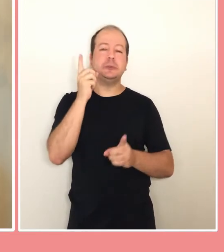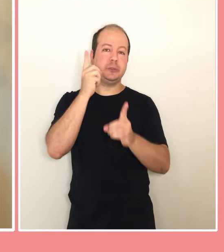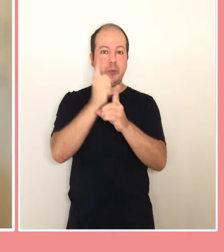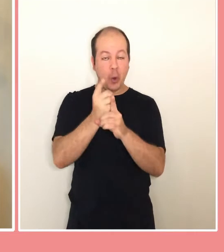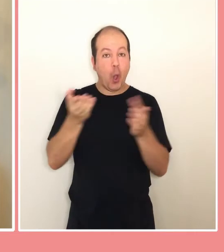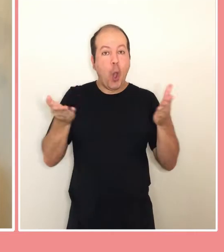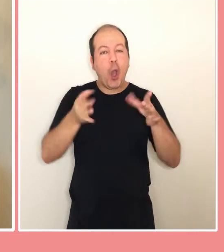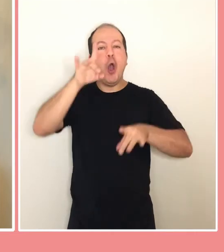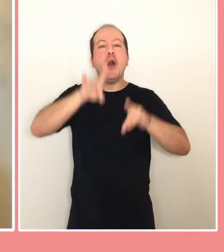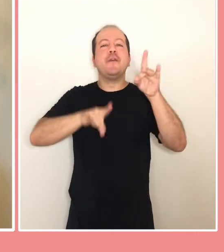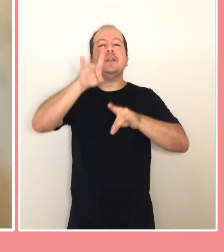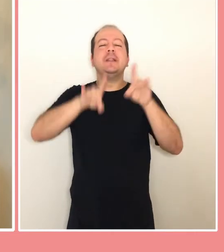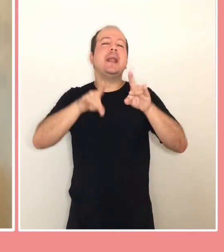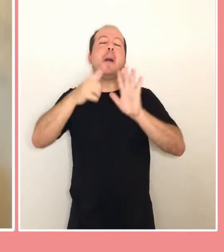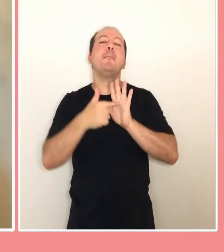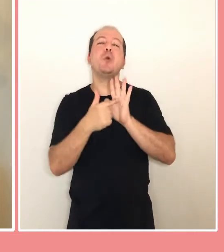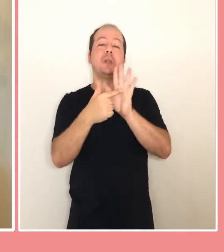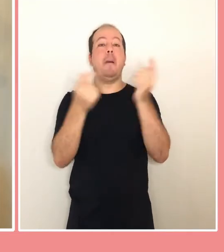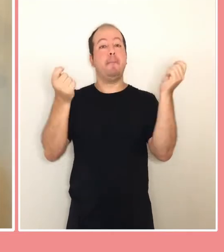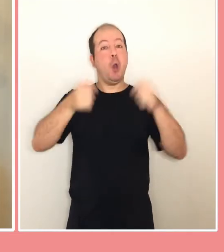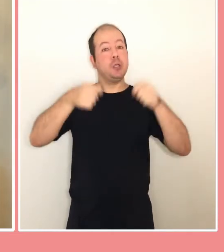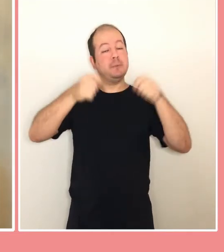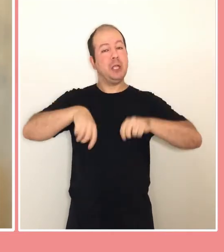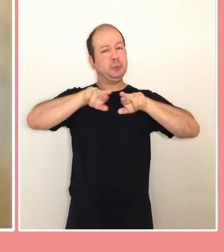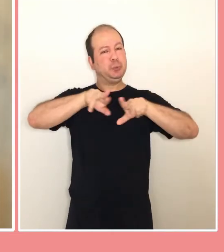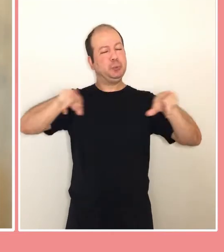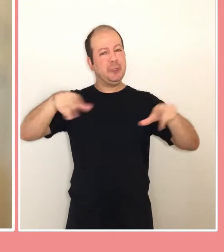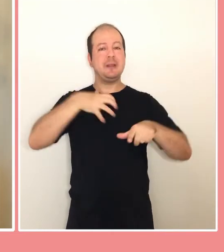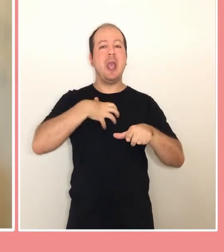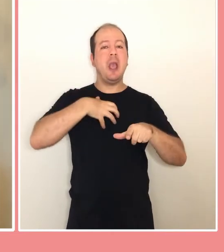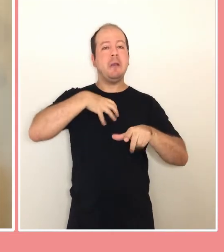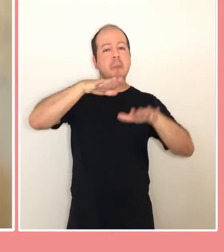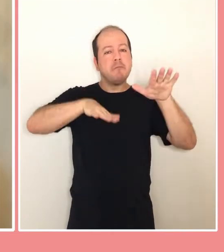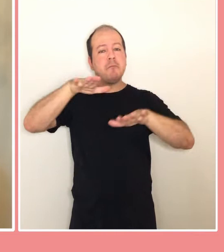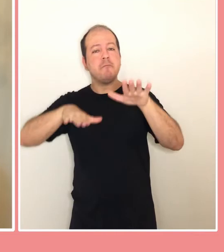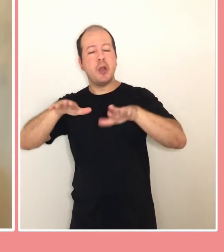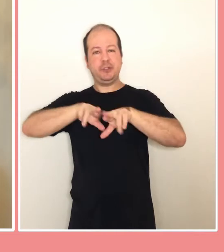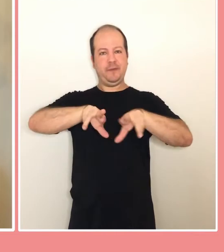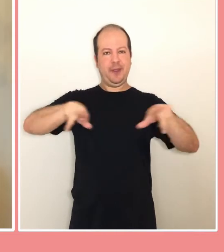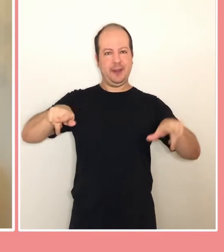aqui na oficina, vou demonstrar também algumas possibilidades de variação desses materiais. Tudo bem?